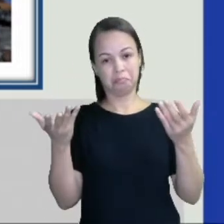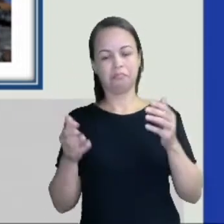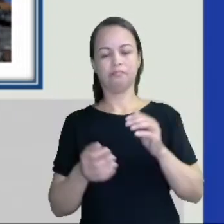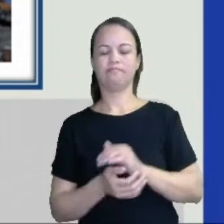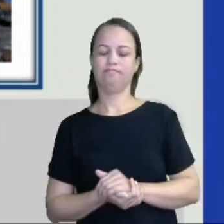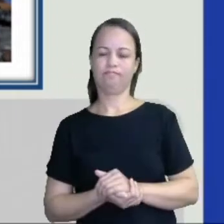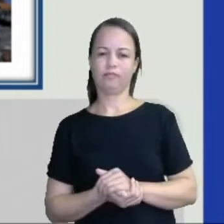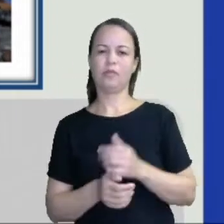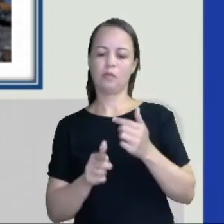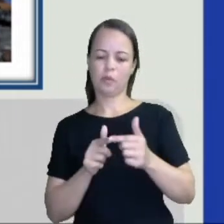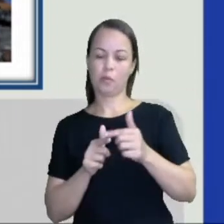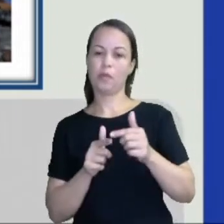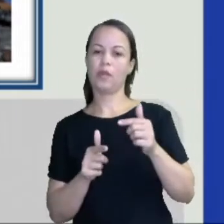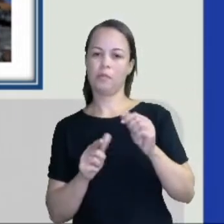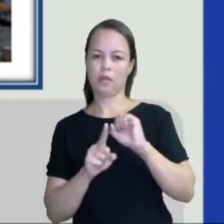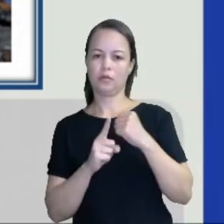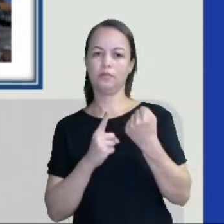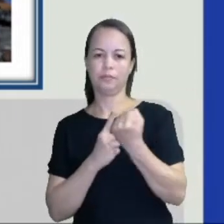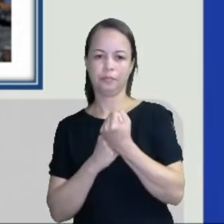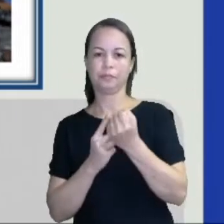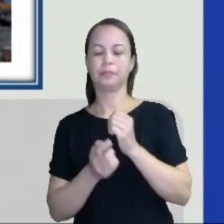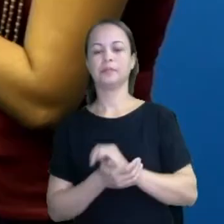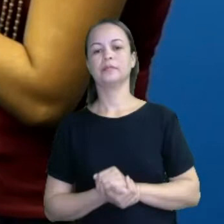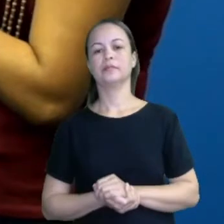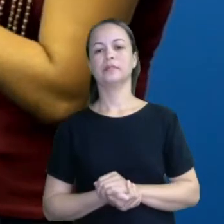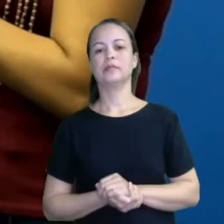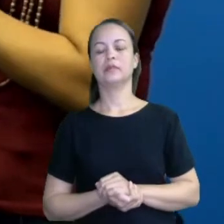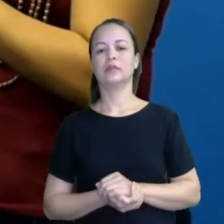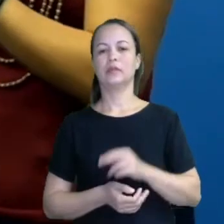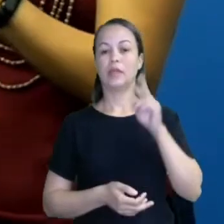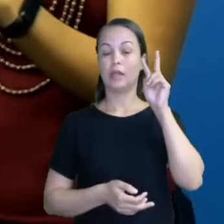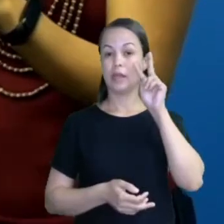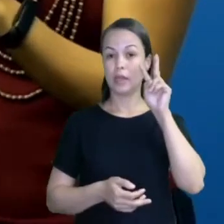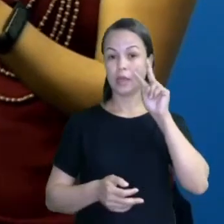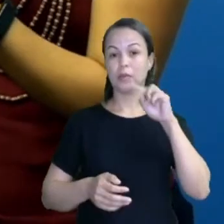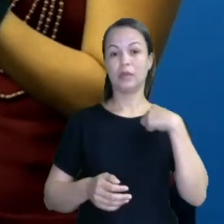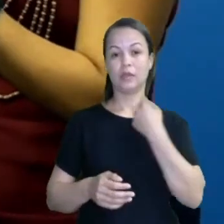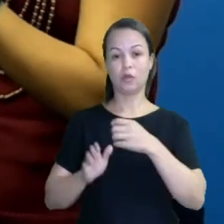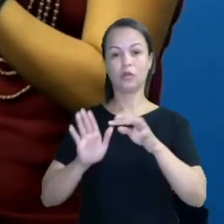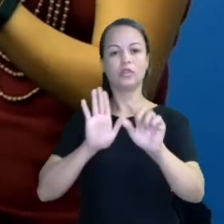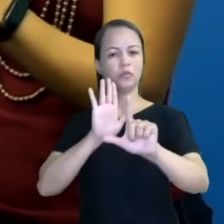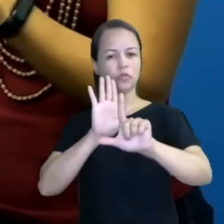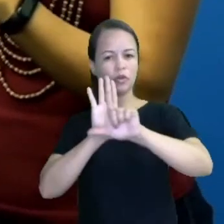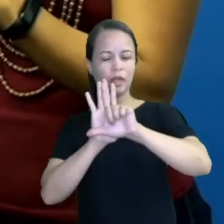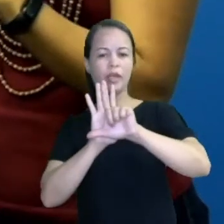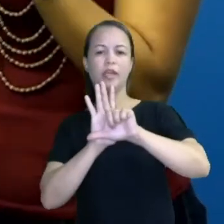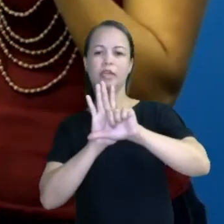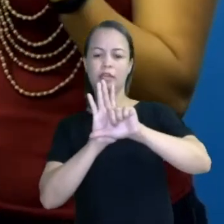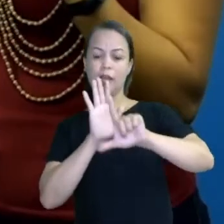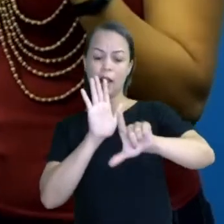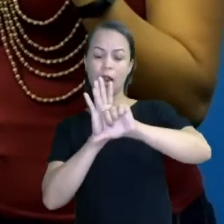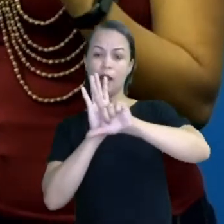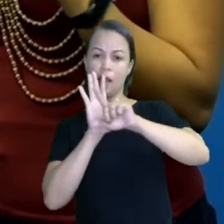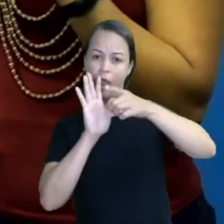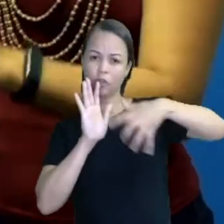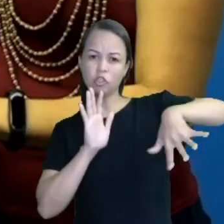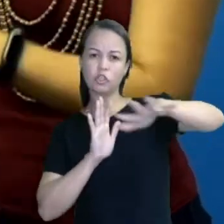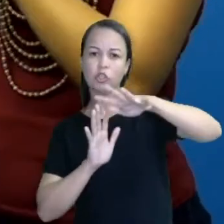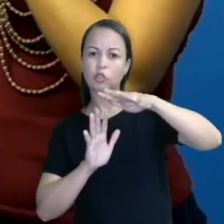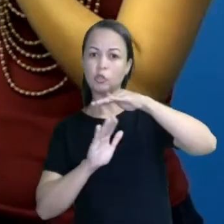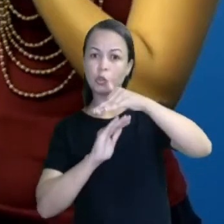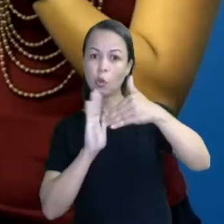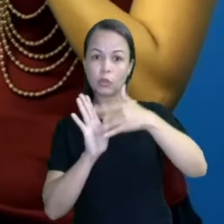Entendeu? É um problema social. Lembra que nós temos leis e essas leis regem todo mundo, que todo mundo